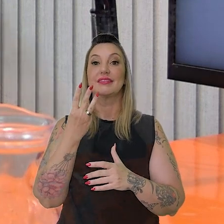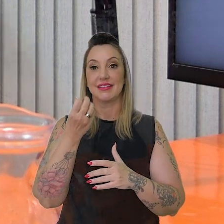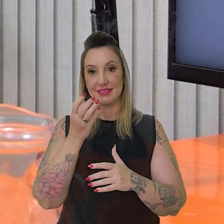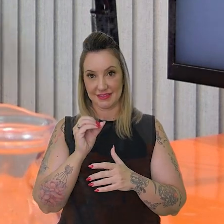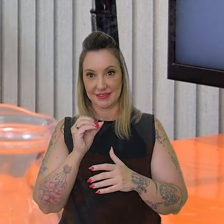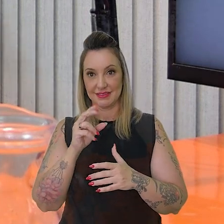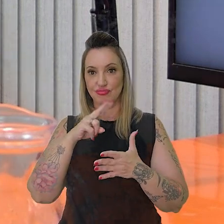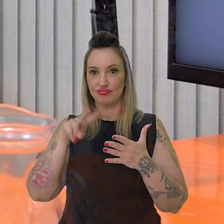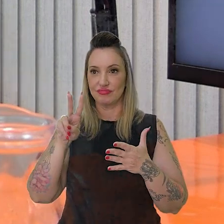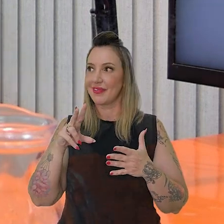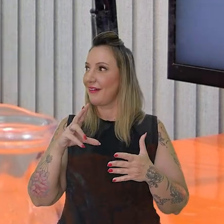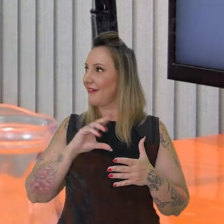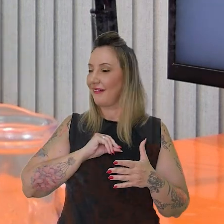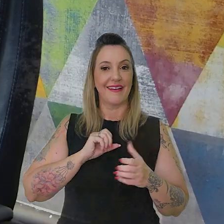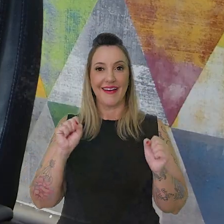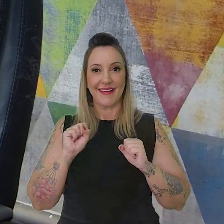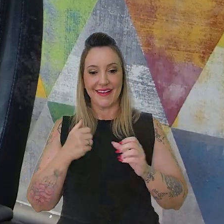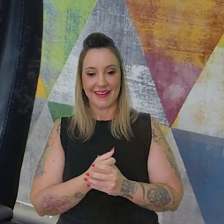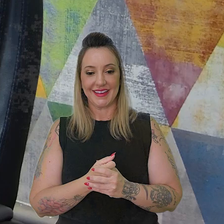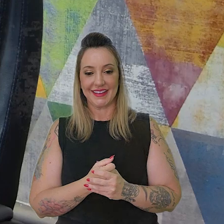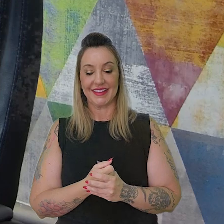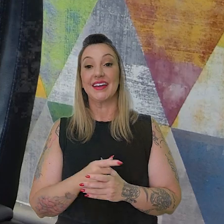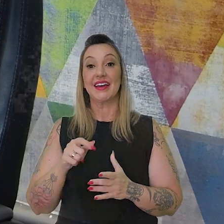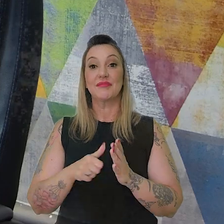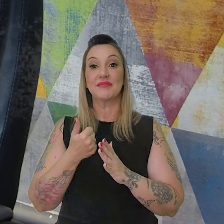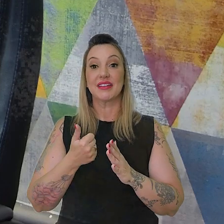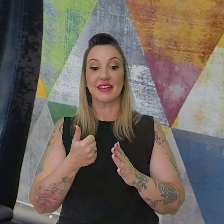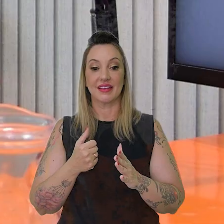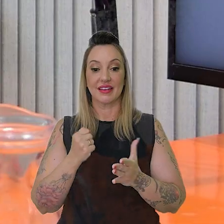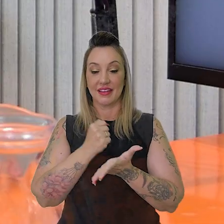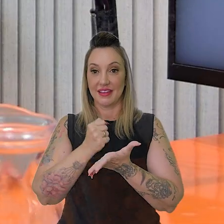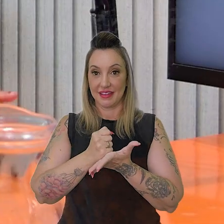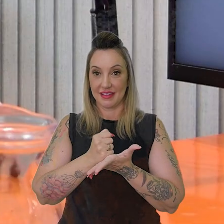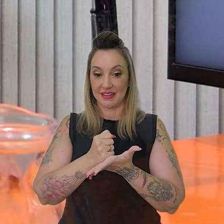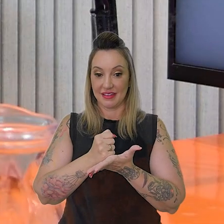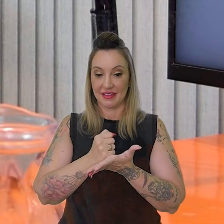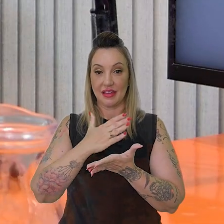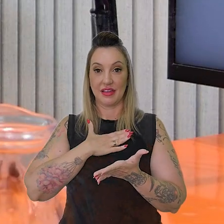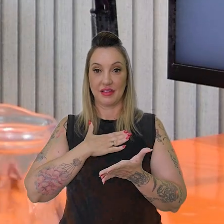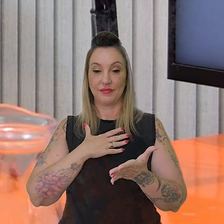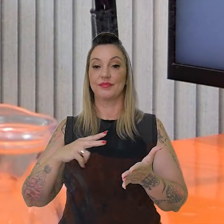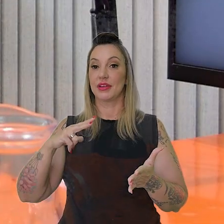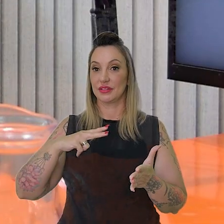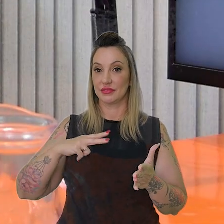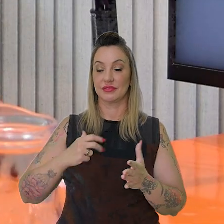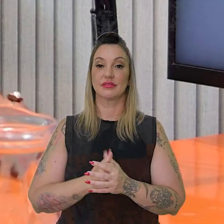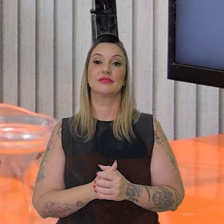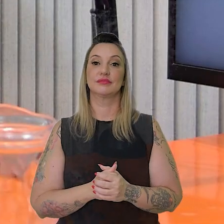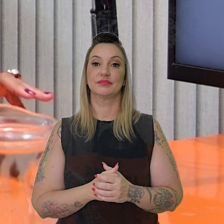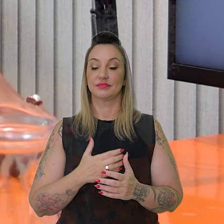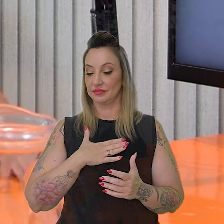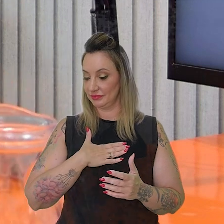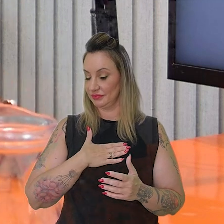360 Nossa incrível go E aí o primeiro passaporte primeira escala é na no Brand pessoal